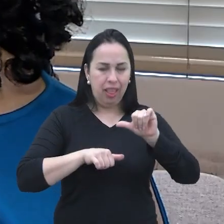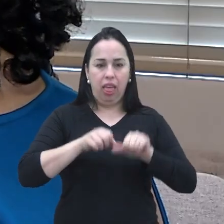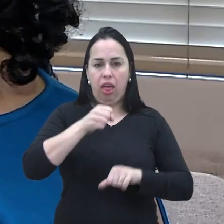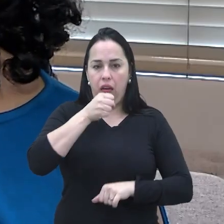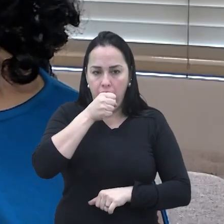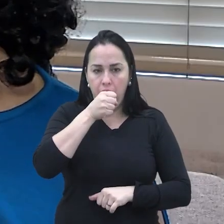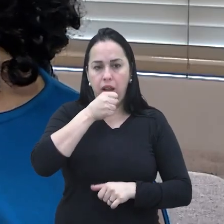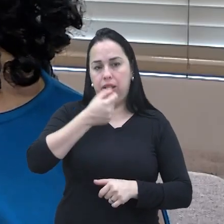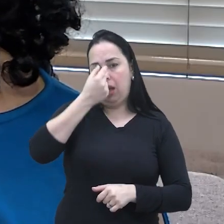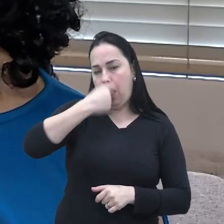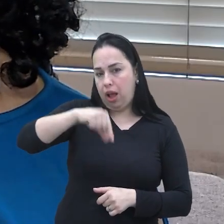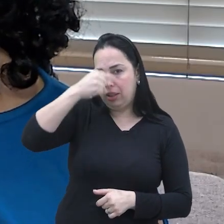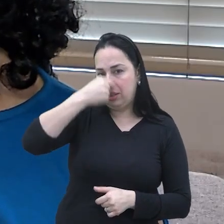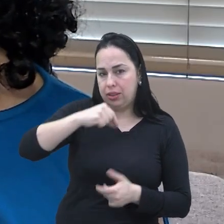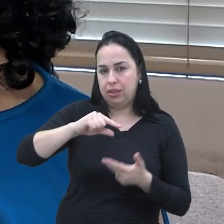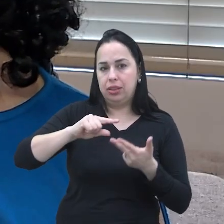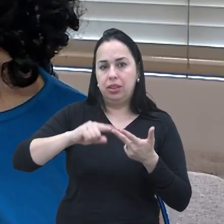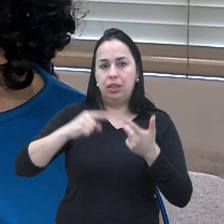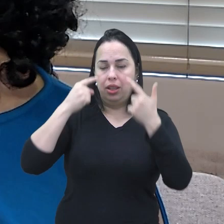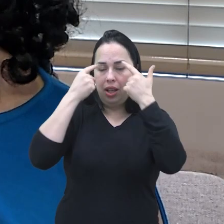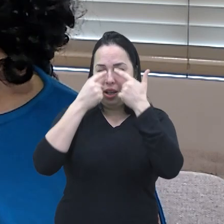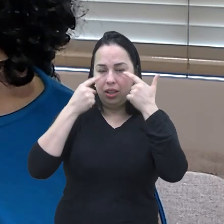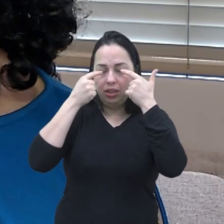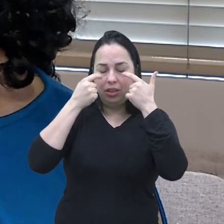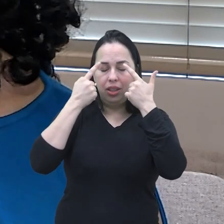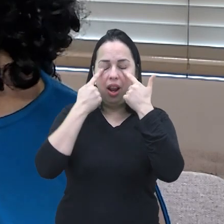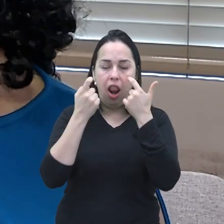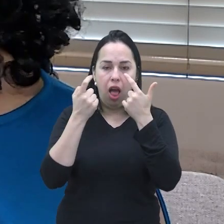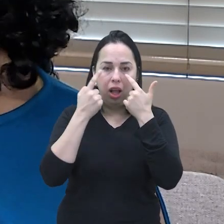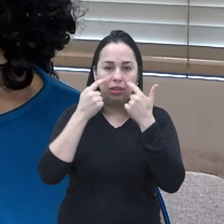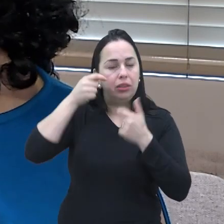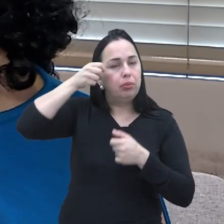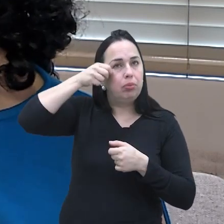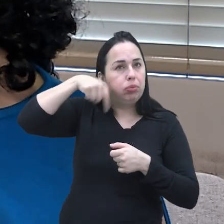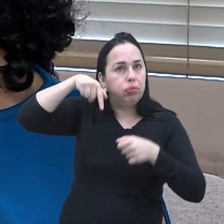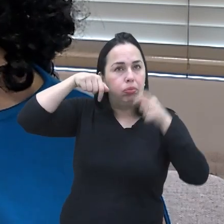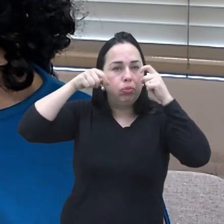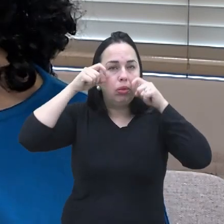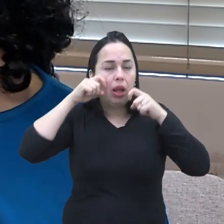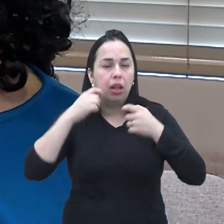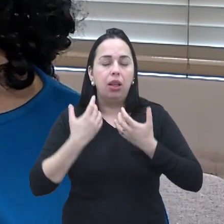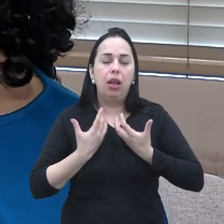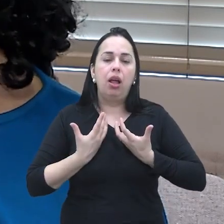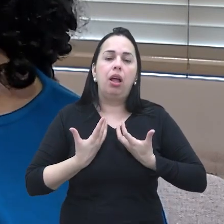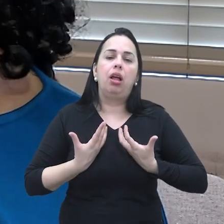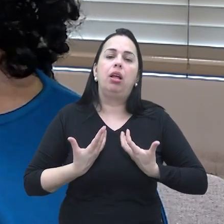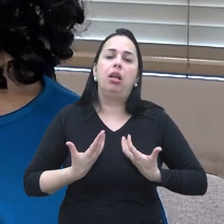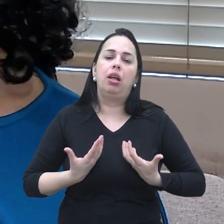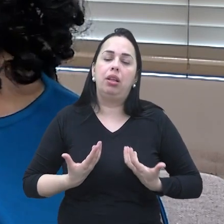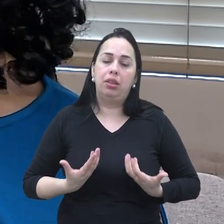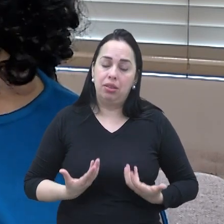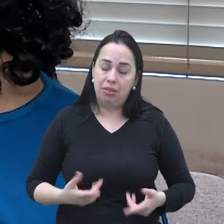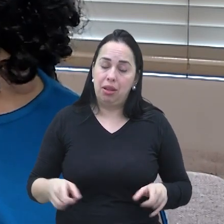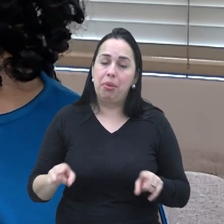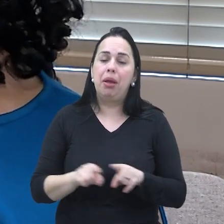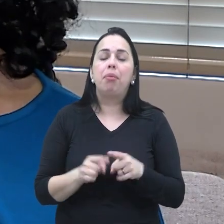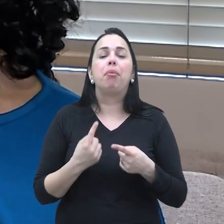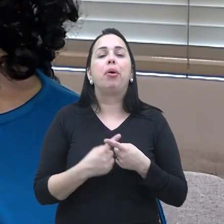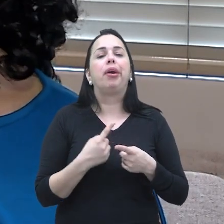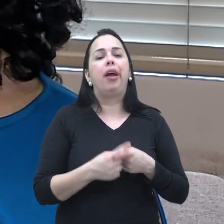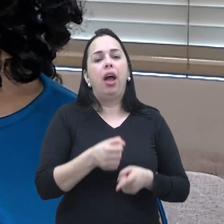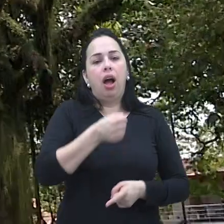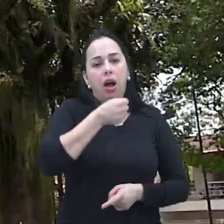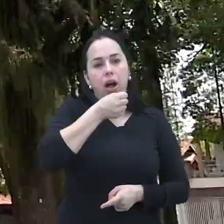Tosse seca, coriza, afeta os olhos, fica lacrimejando. E o cansaço da bronquite também, porque você